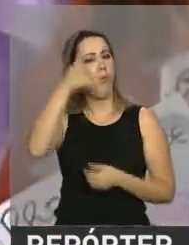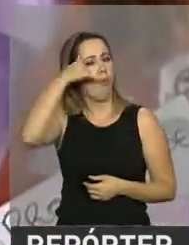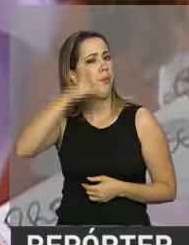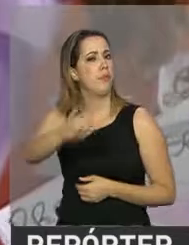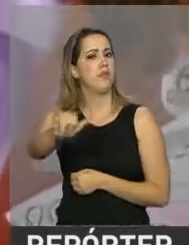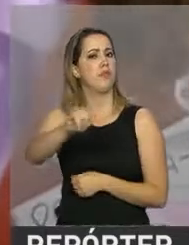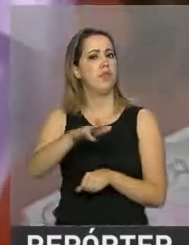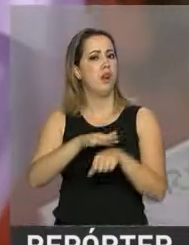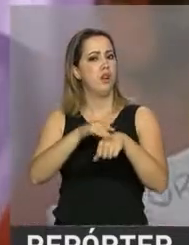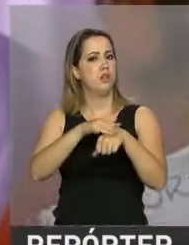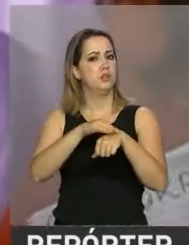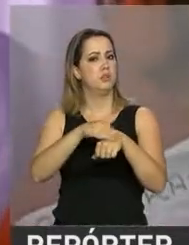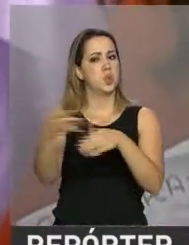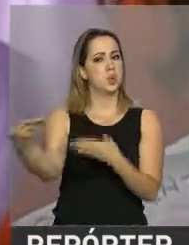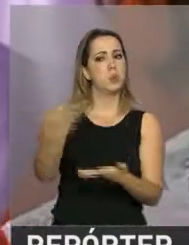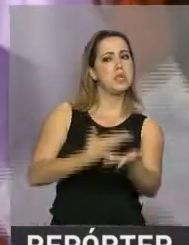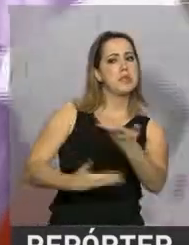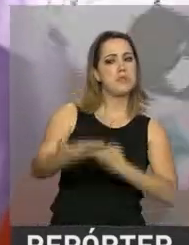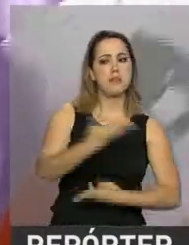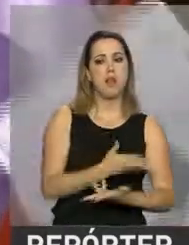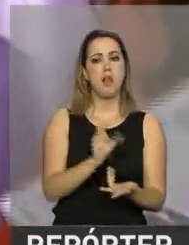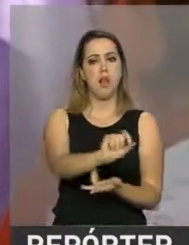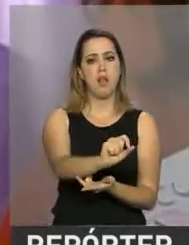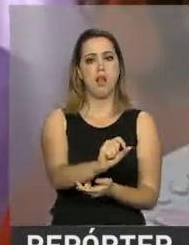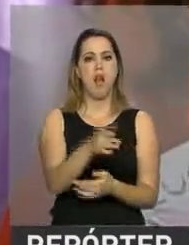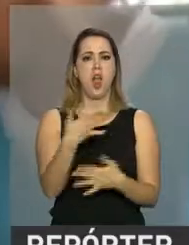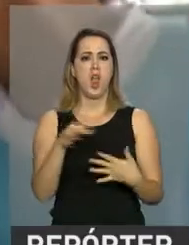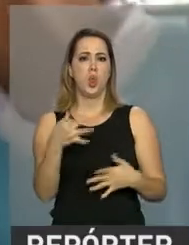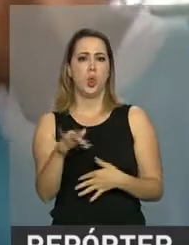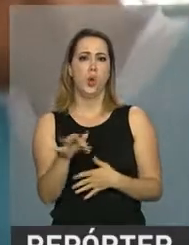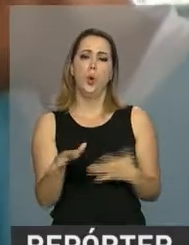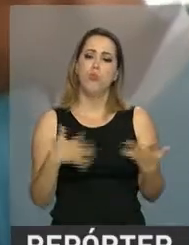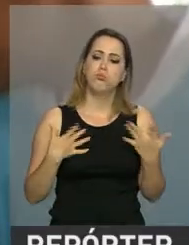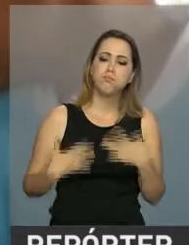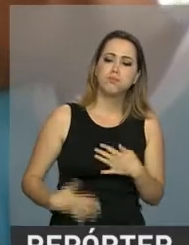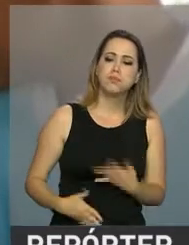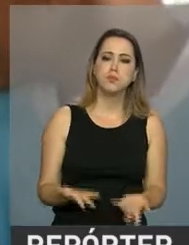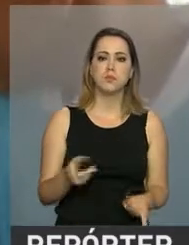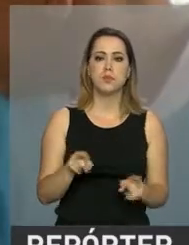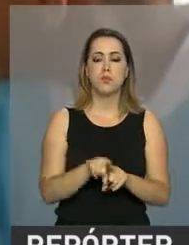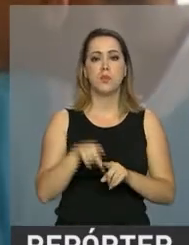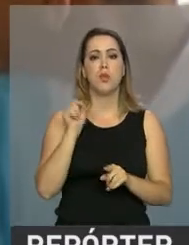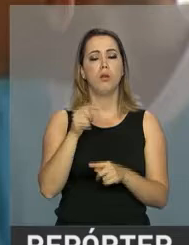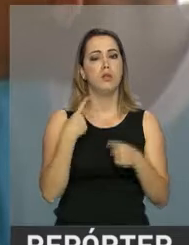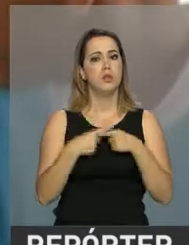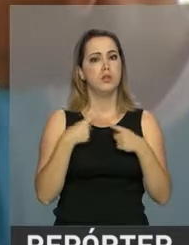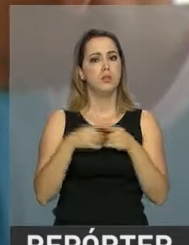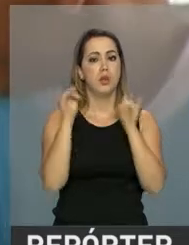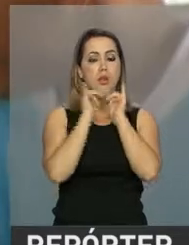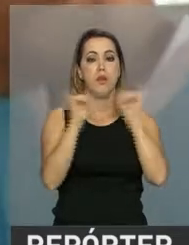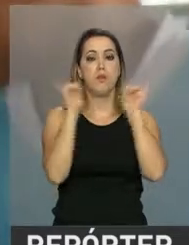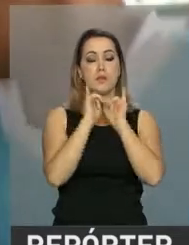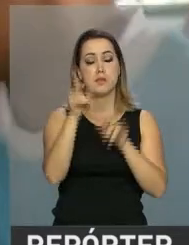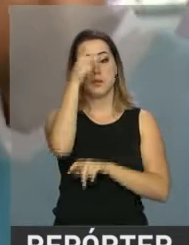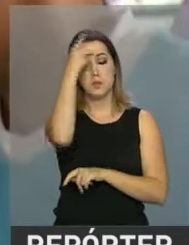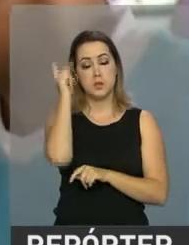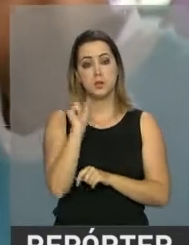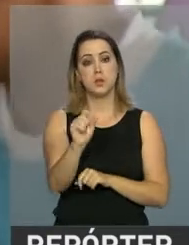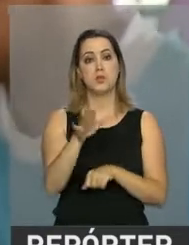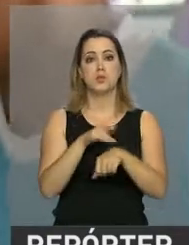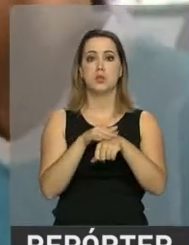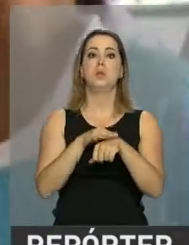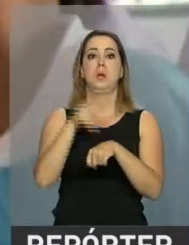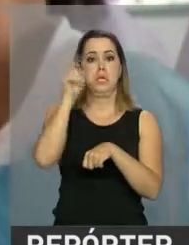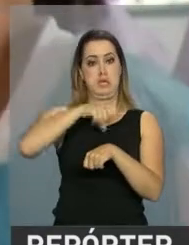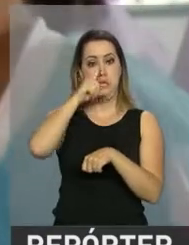as doenças que eles trazem, as dores. O propósito disso é avisar para as pessoas que essa doença, às vezes, ela pode ser